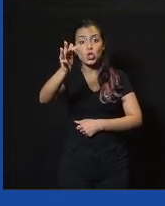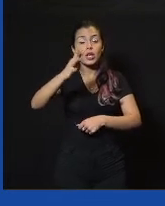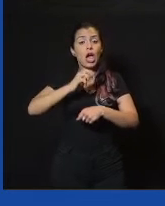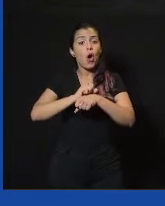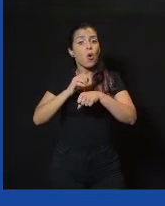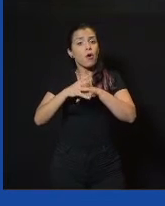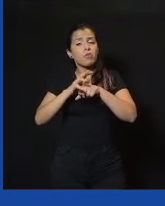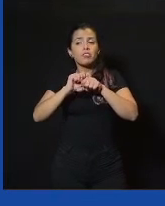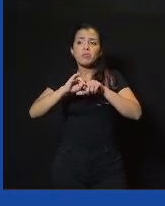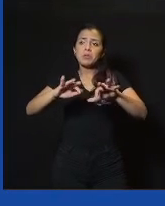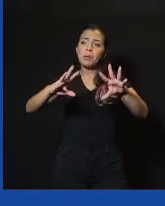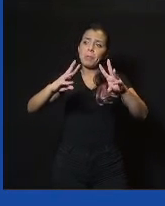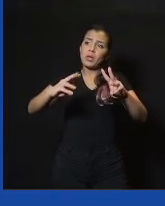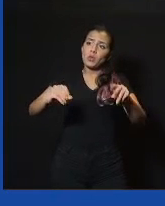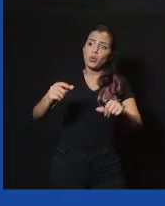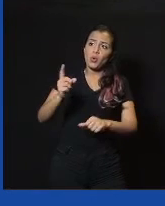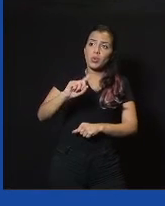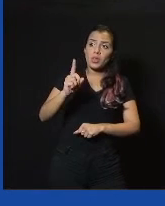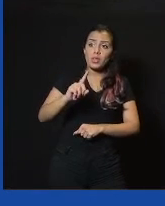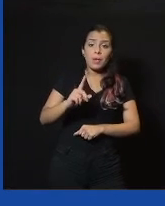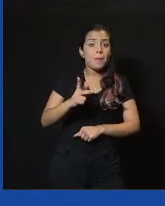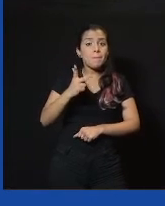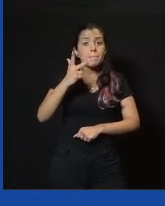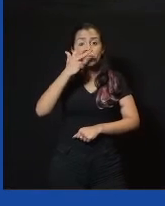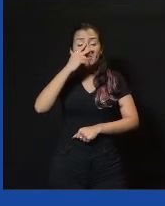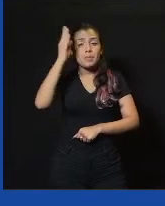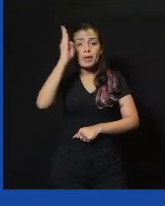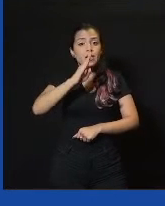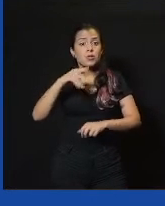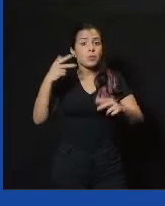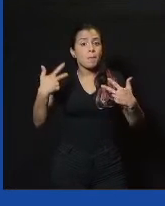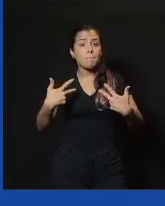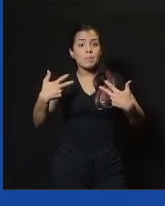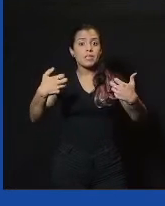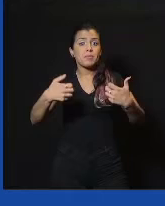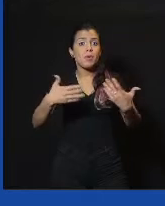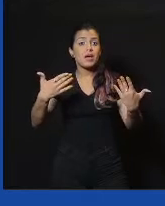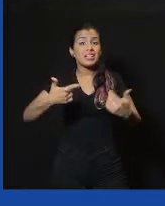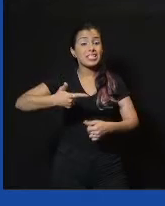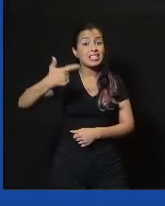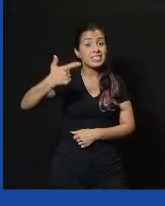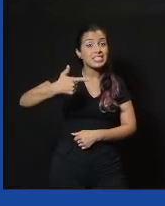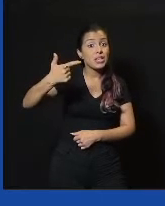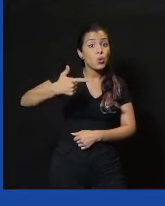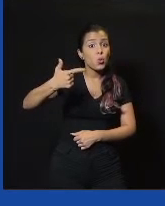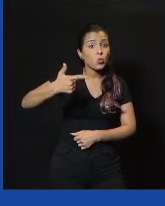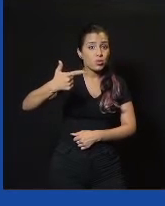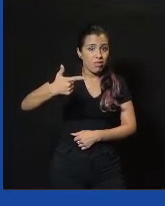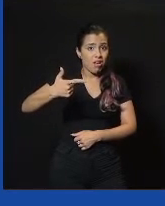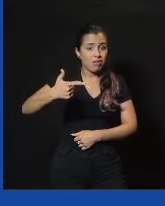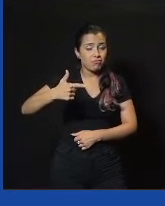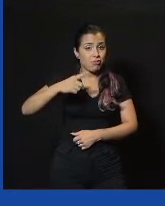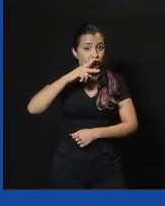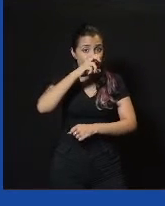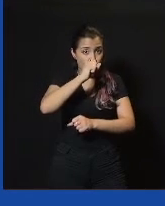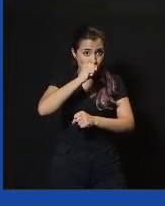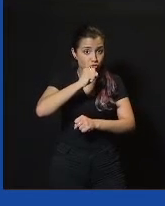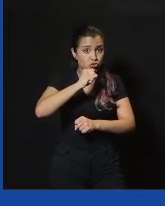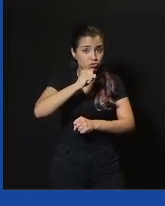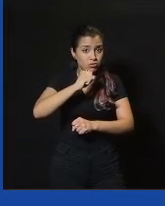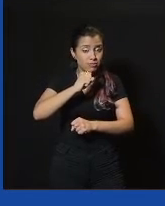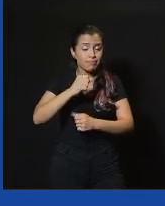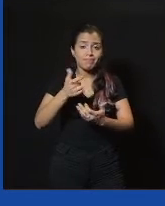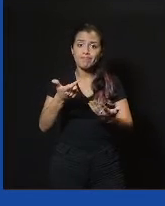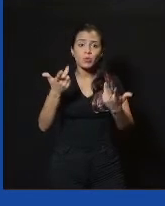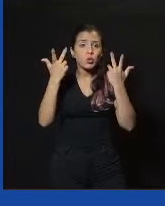falando do Brasil que não chegou na segunda onda. Imagina quando chegar, não está normal, a gente não tem, nossa, que bonitinho, as